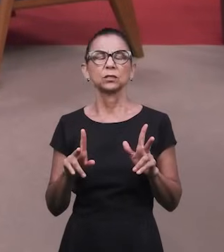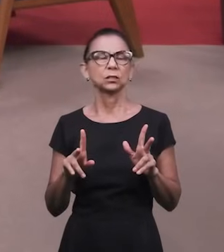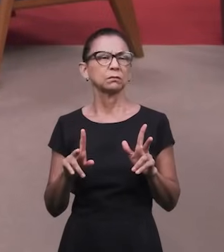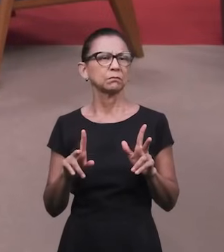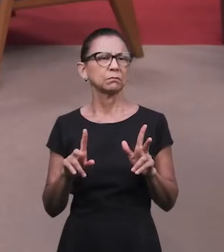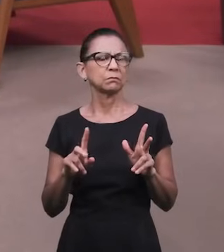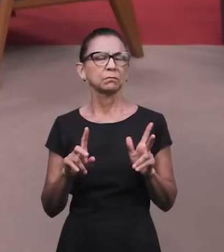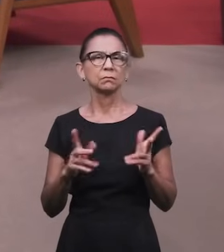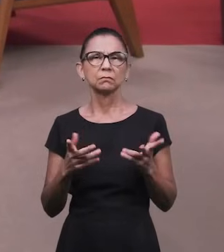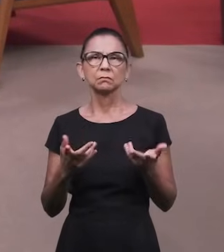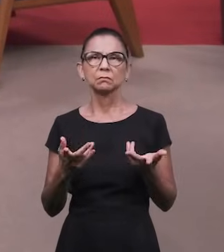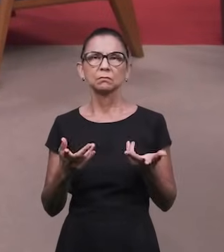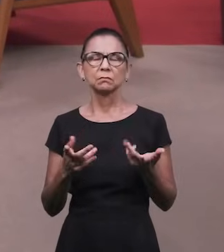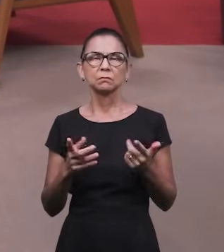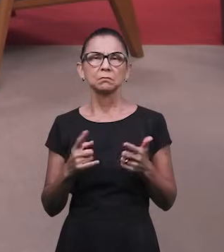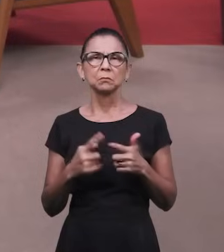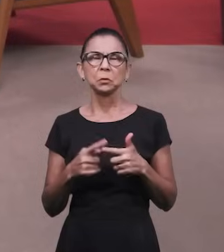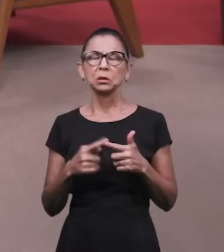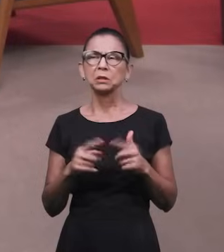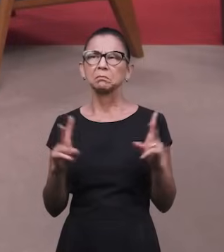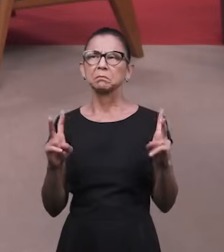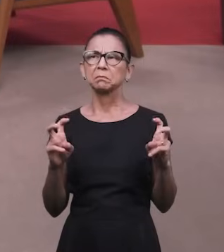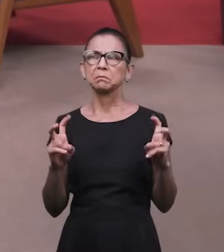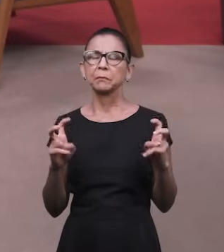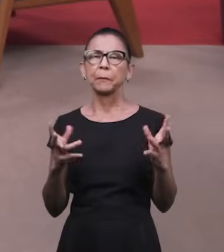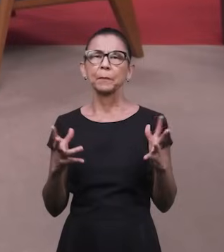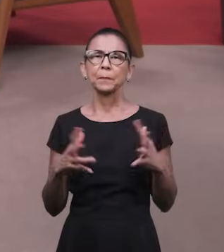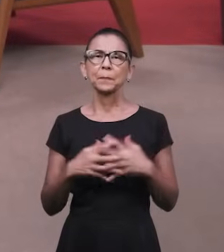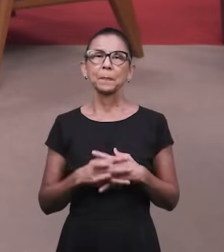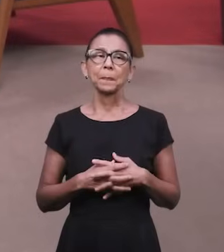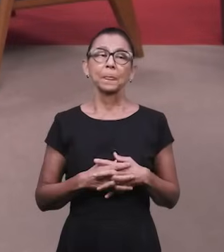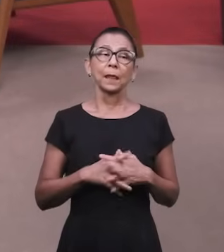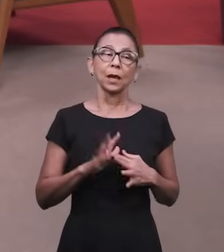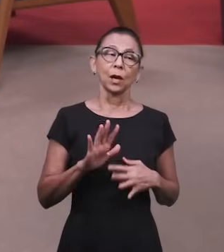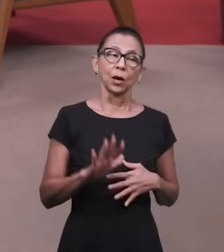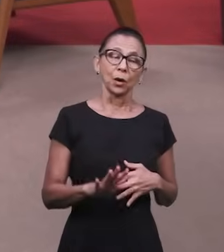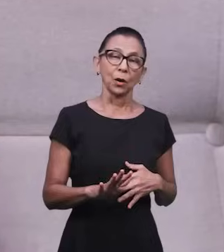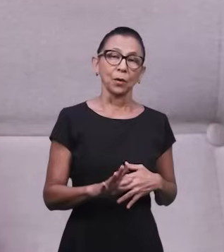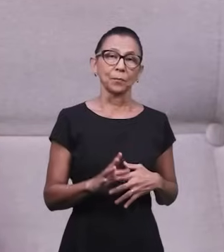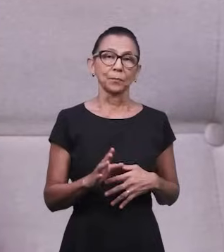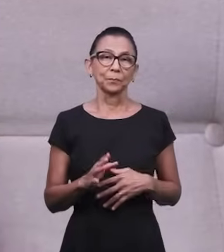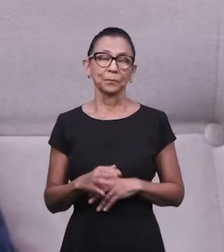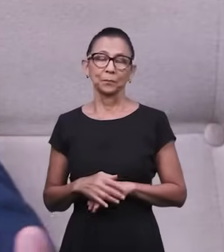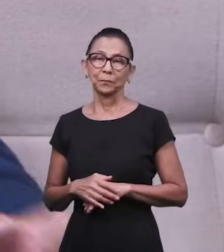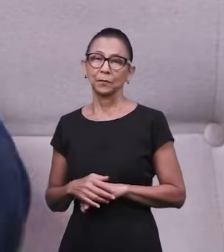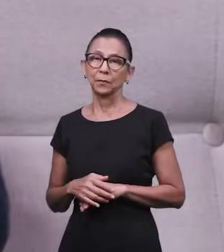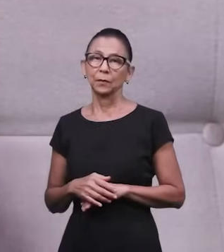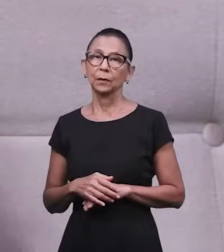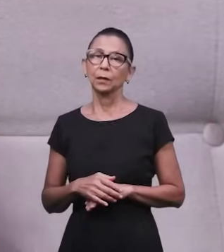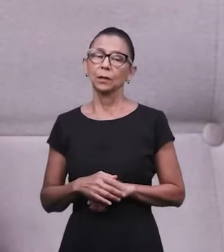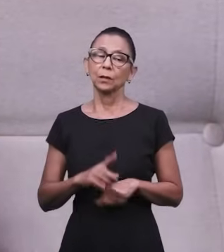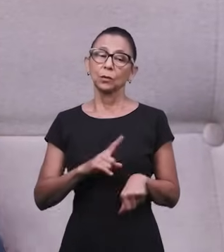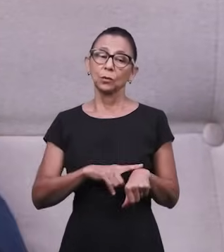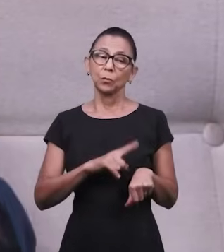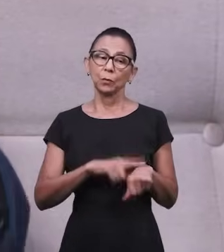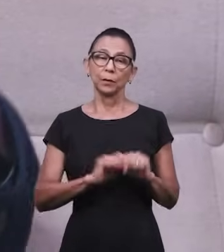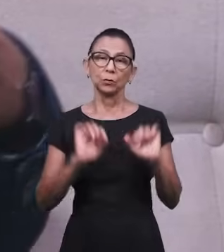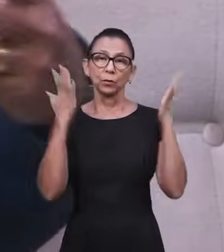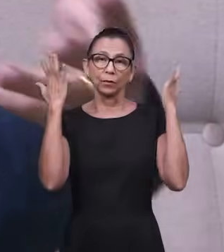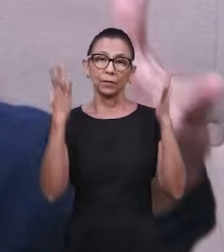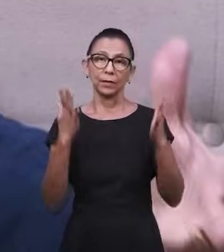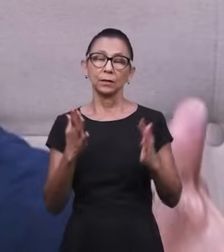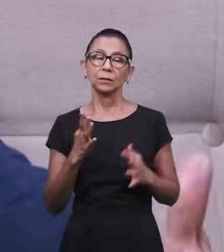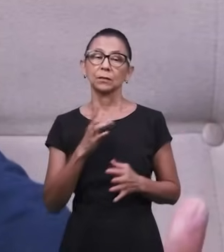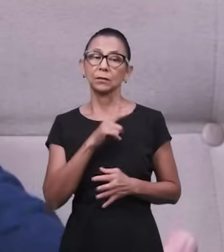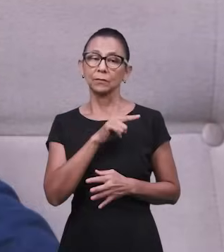falei assim, durante o evento você vai entender. E ela realmente entendeu, porque quando falou no